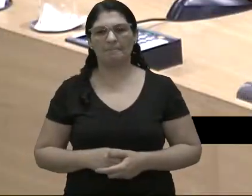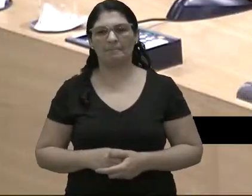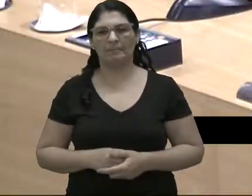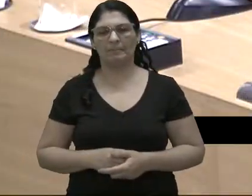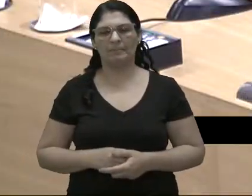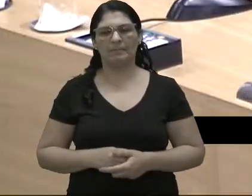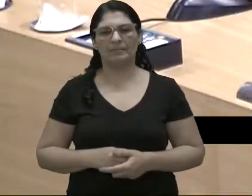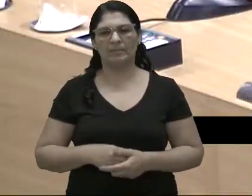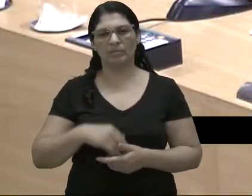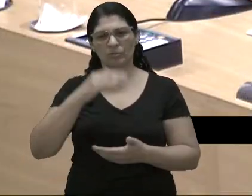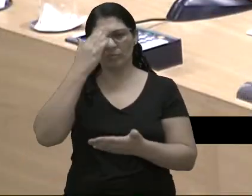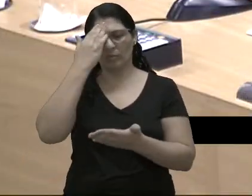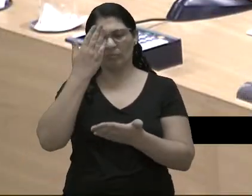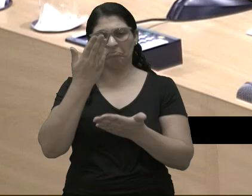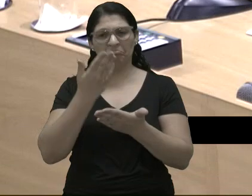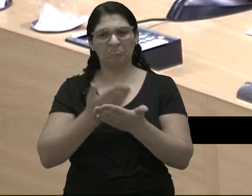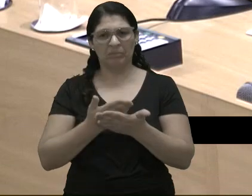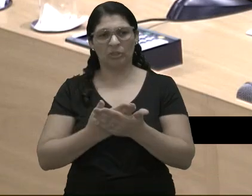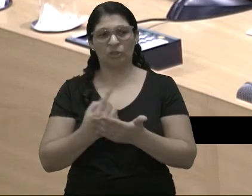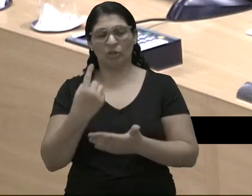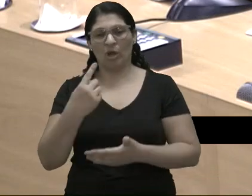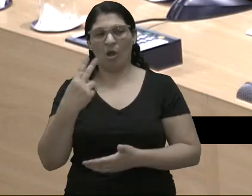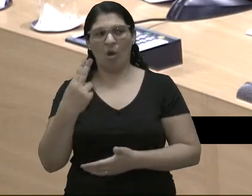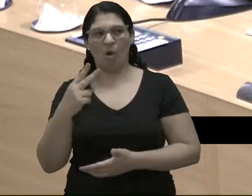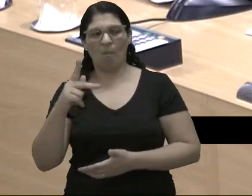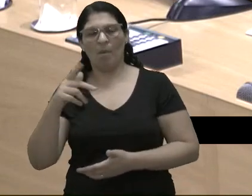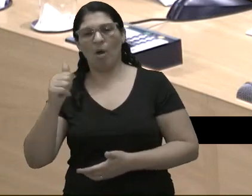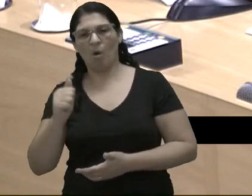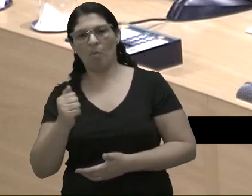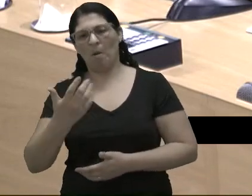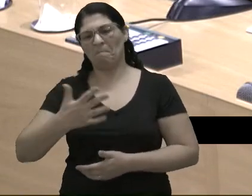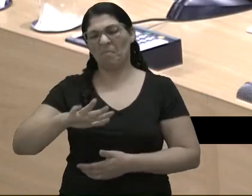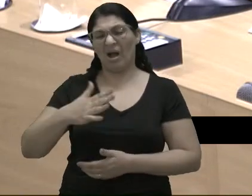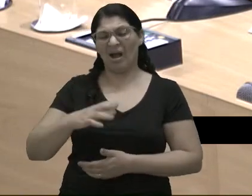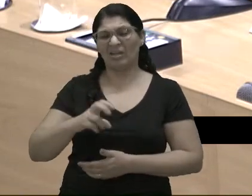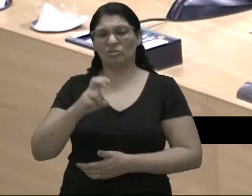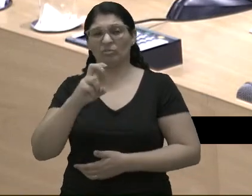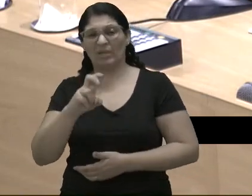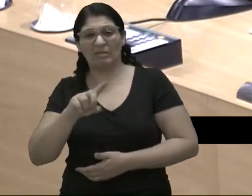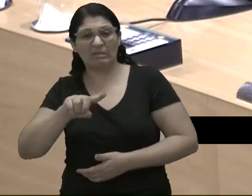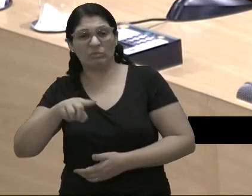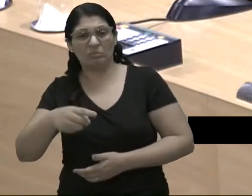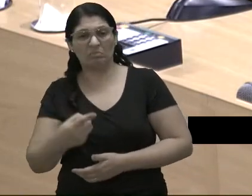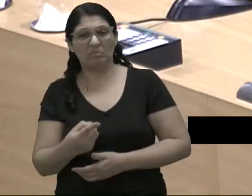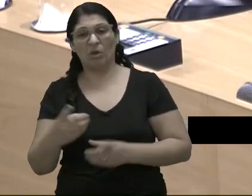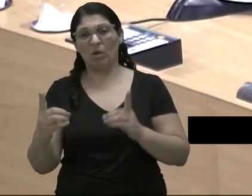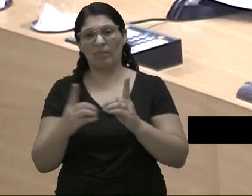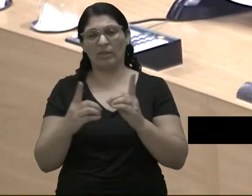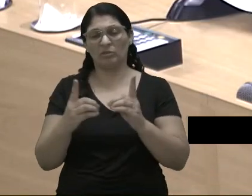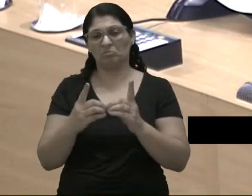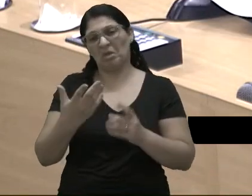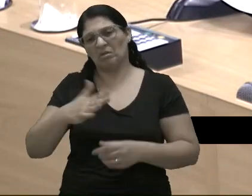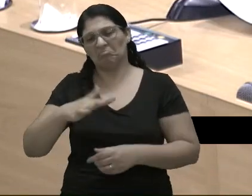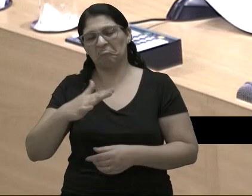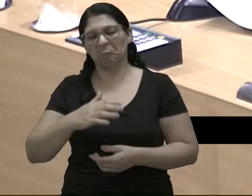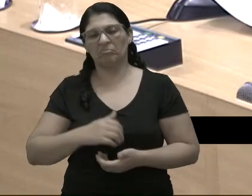Acredito que o UPA San Marino, em média, uns 5 mil, mais ou menos. Exames? Na faixa de uns 5